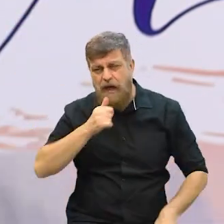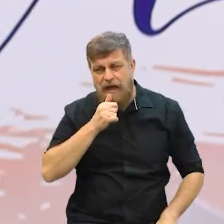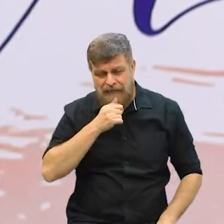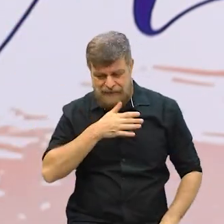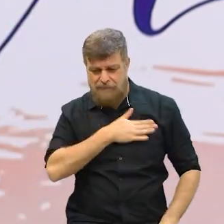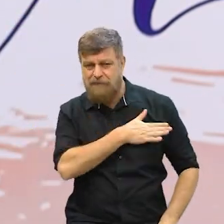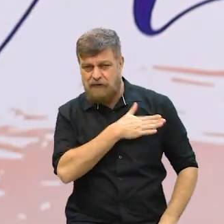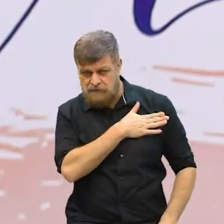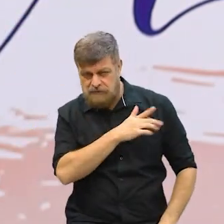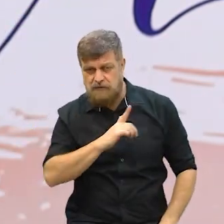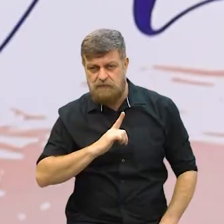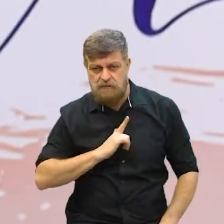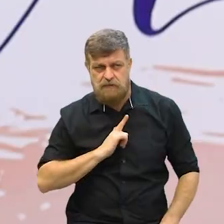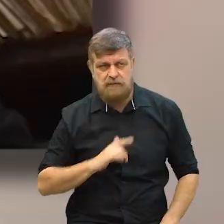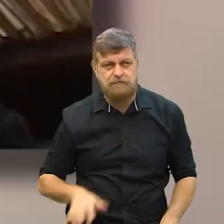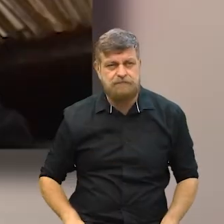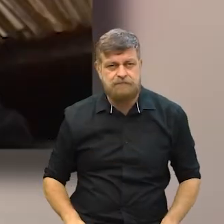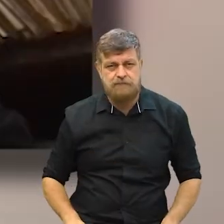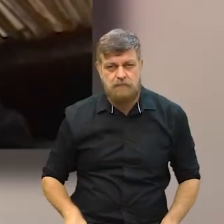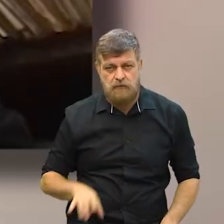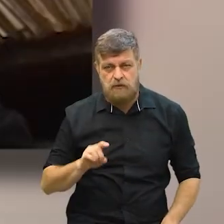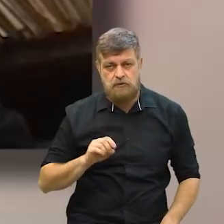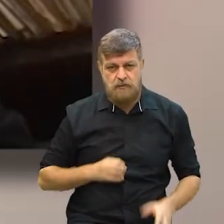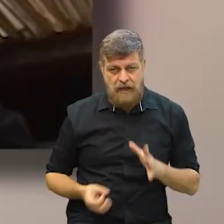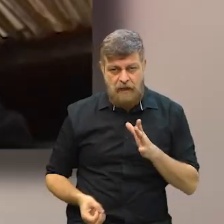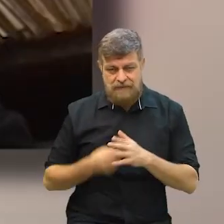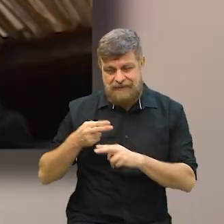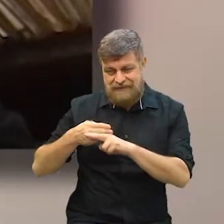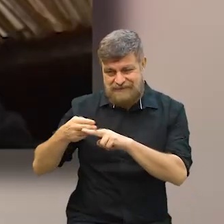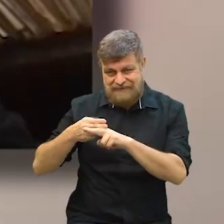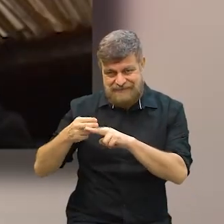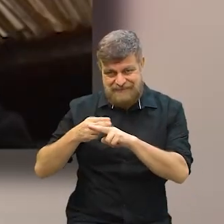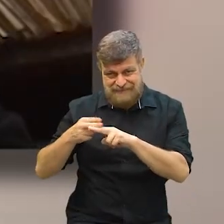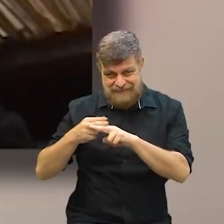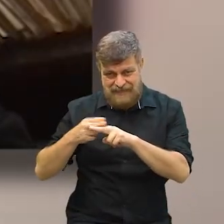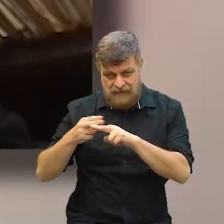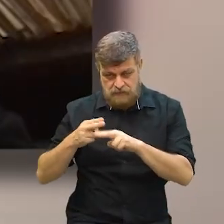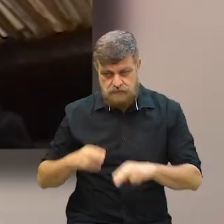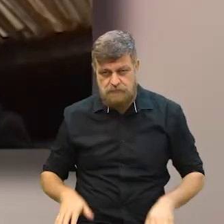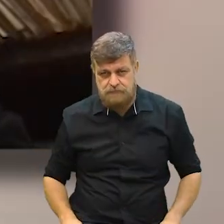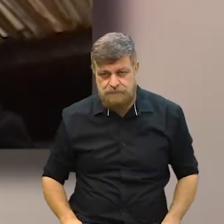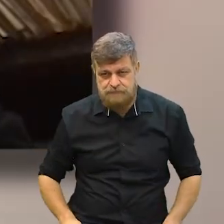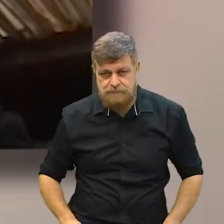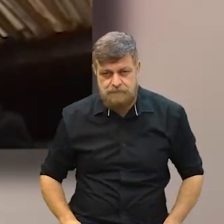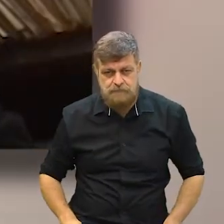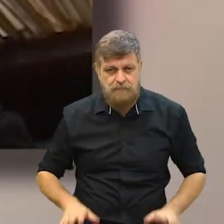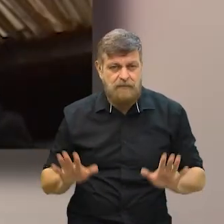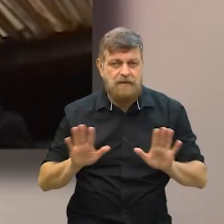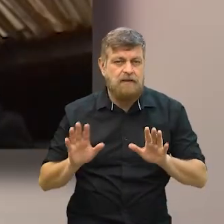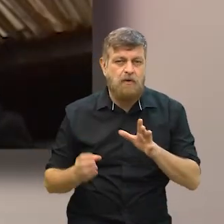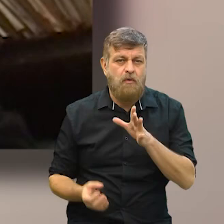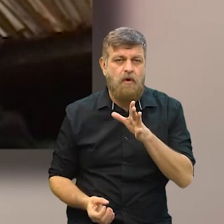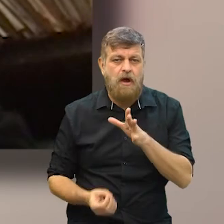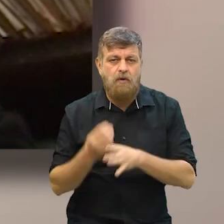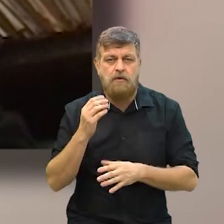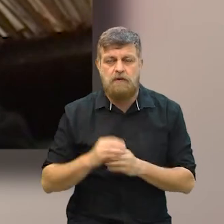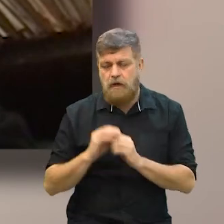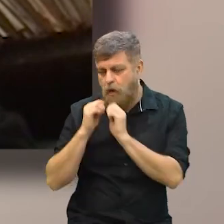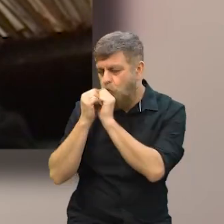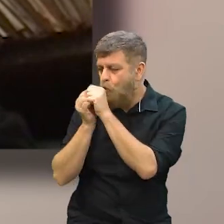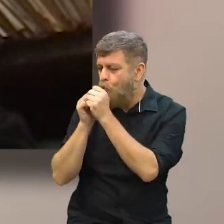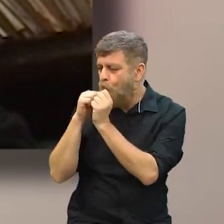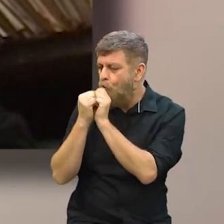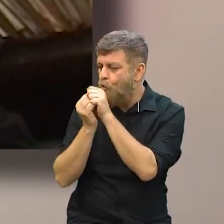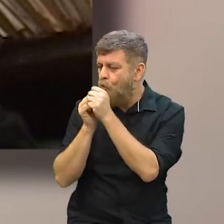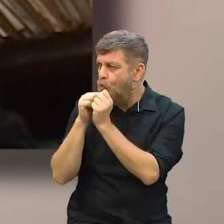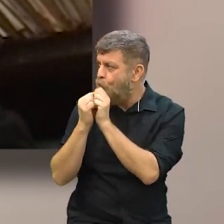essa dúvida, tem esse preconceito. A transmissão se dá por via sexual, mucosa com mucosa, não é transmitida pelo